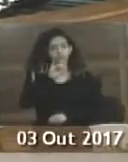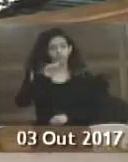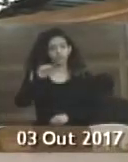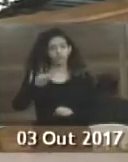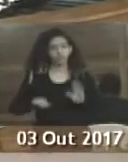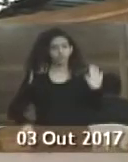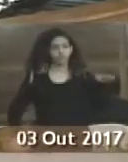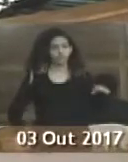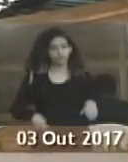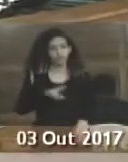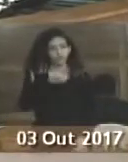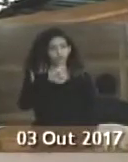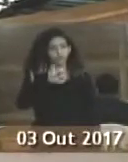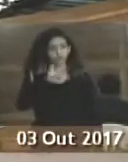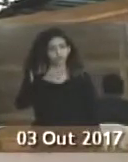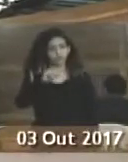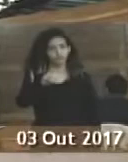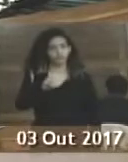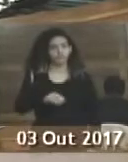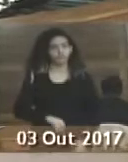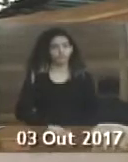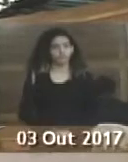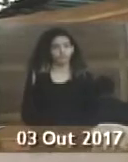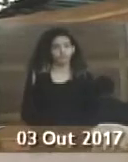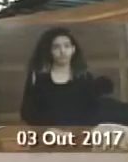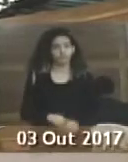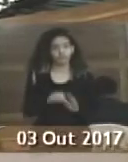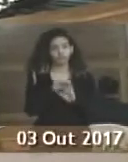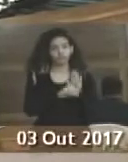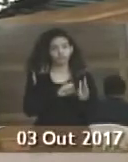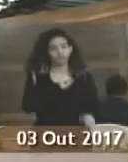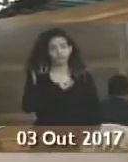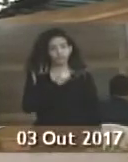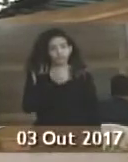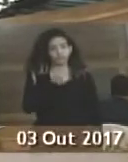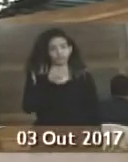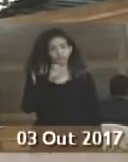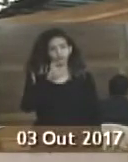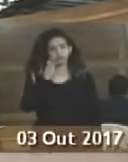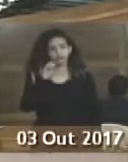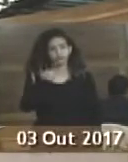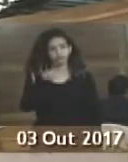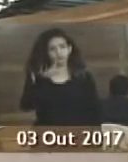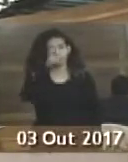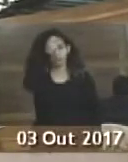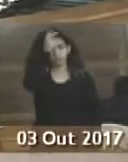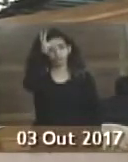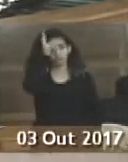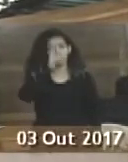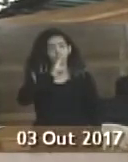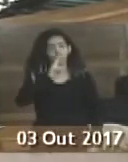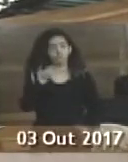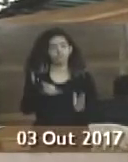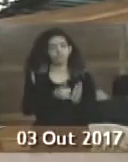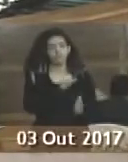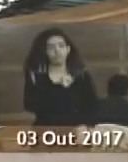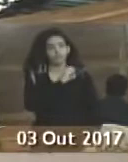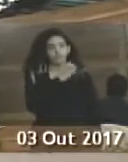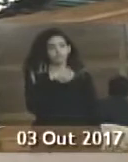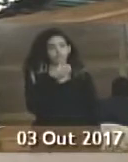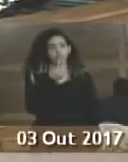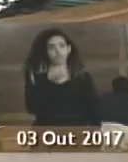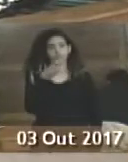próximo ao bairro Marisol, no bairro Retiro. Ofício número 759/17 do prefeito, em resposta às indicações